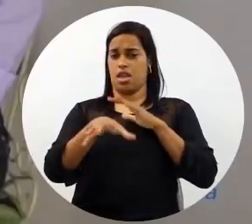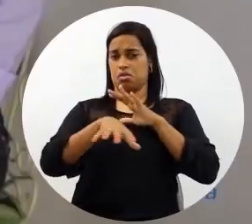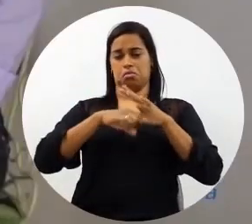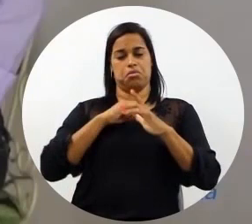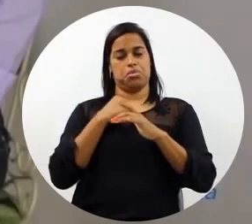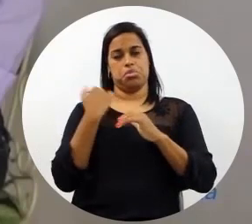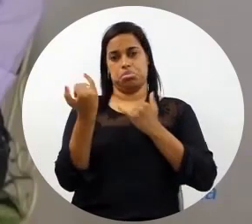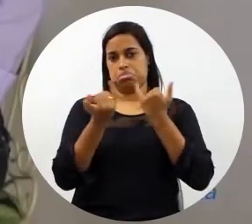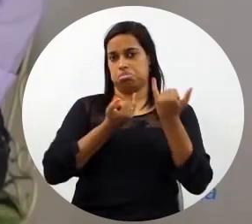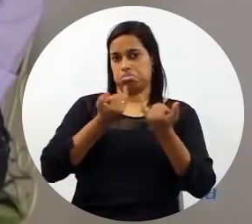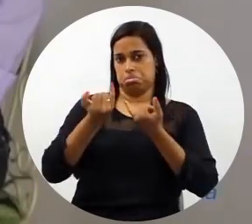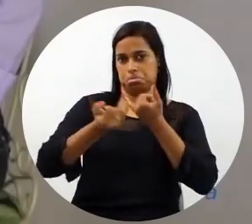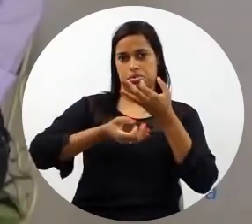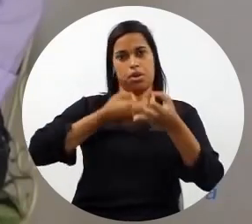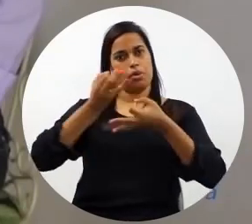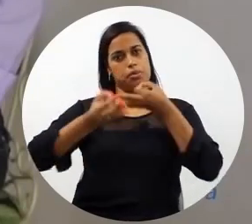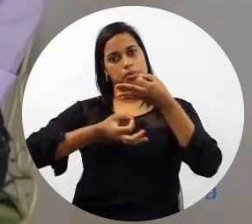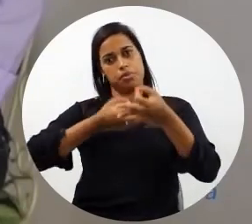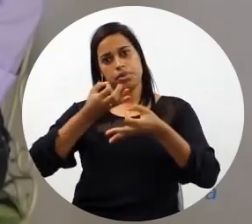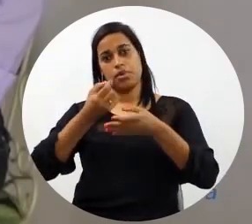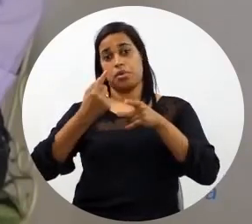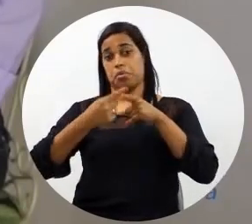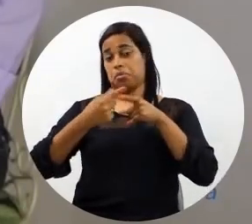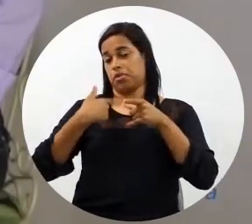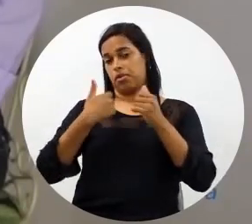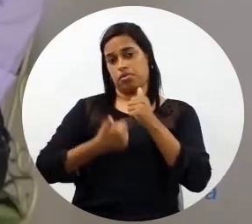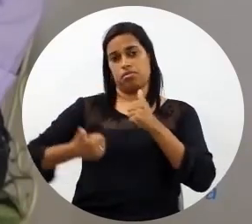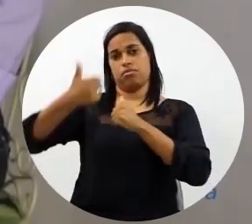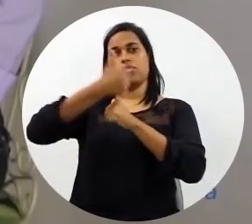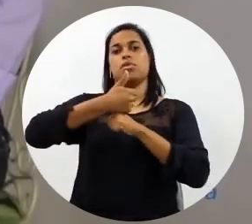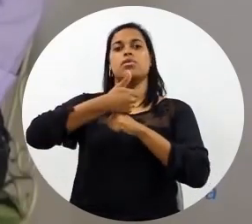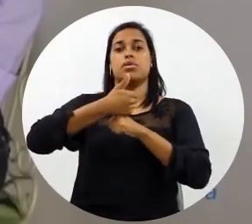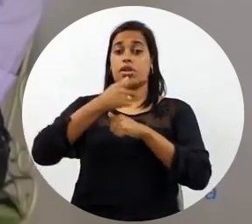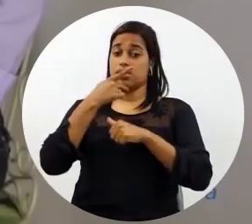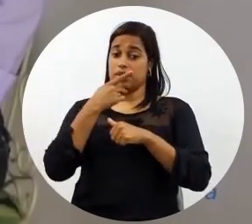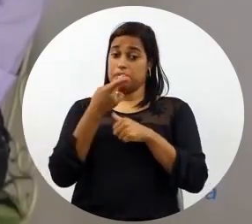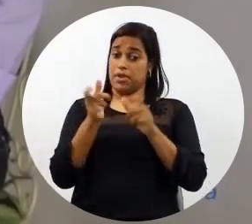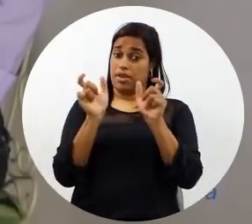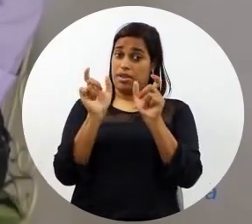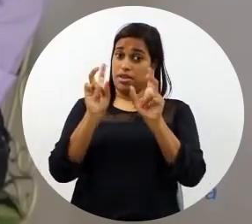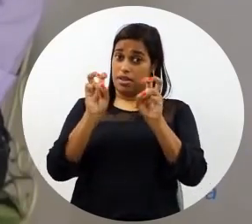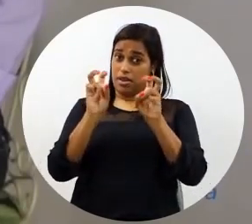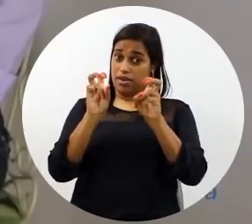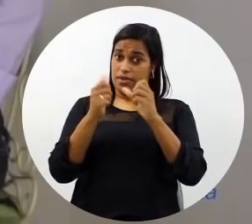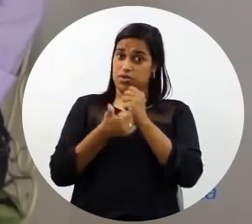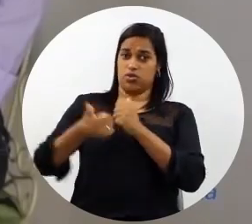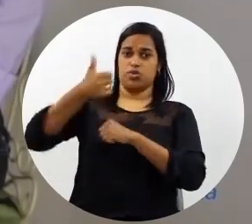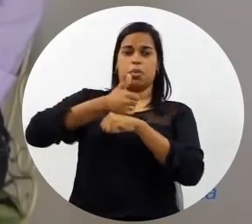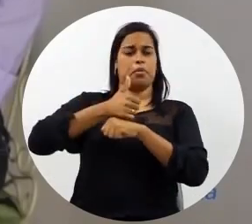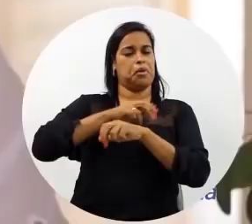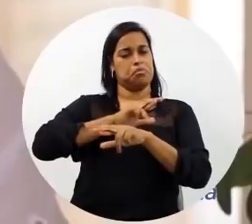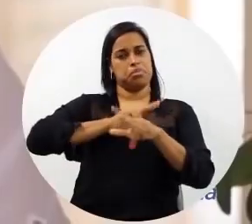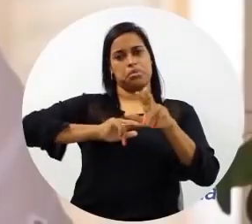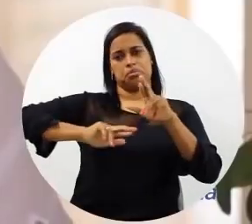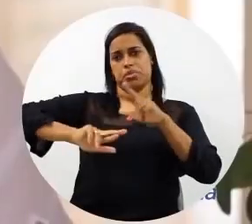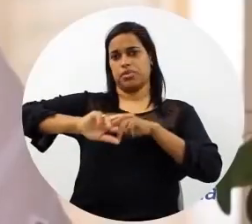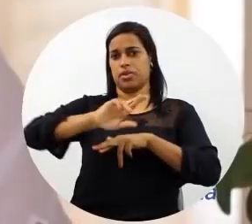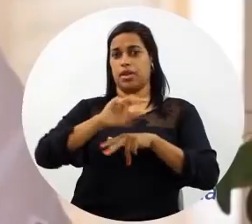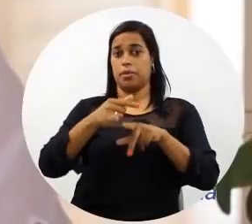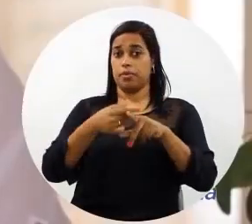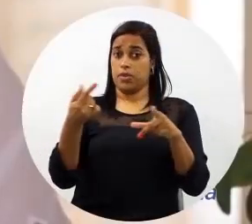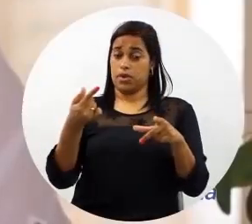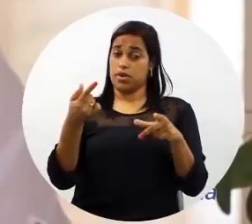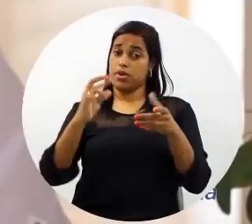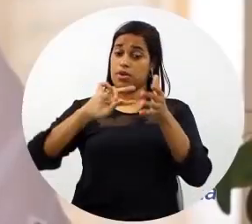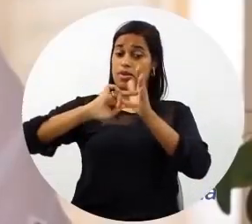muitas críticas porque ele é dito que é superado. Veja, essa questão de superado é muito controversa. Quando